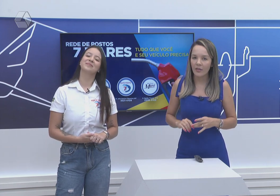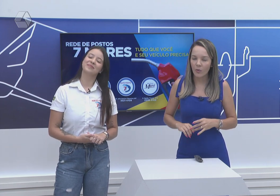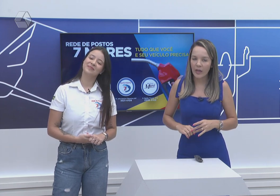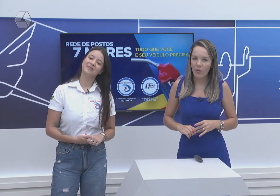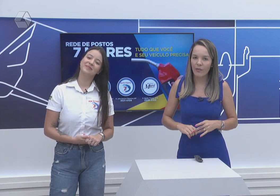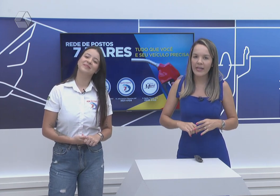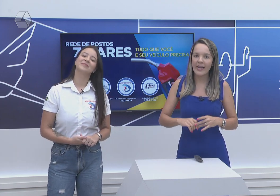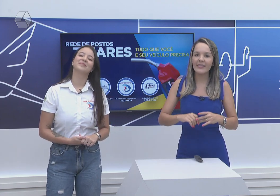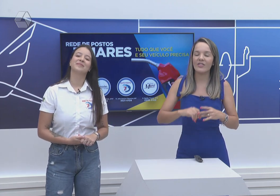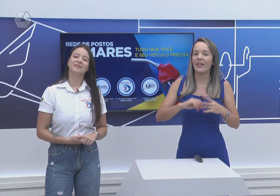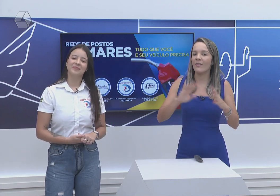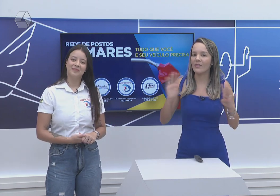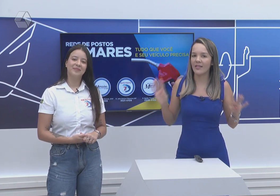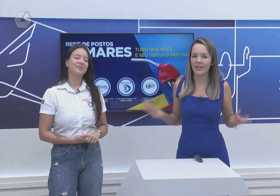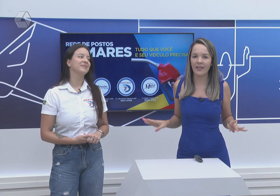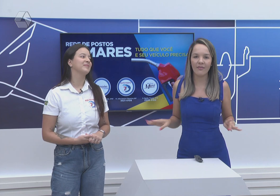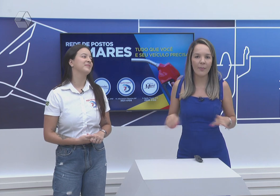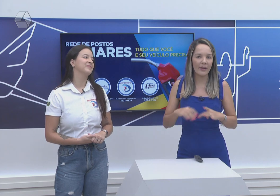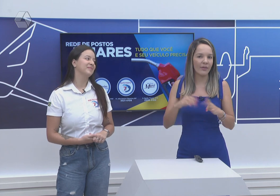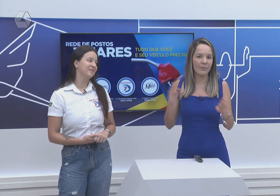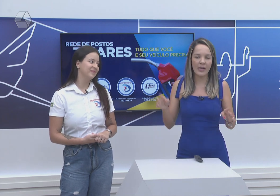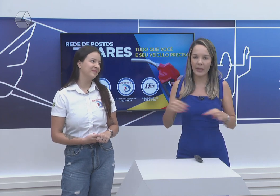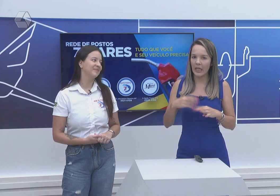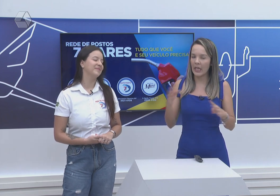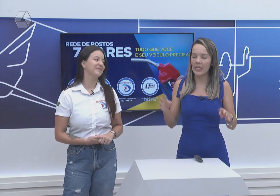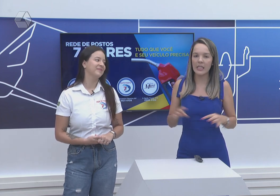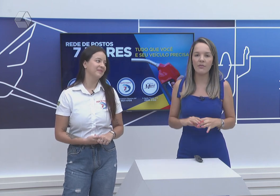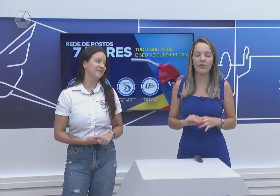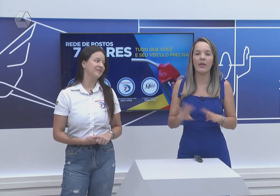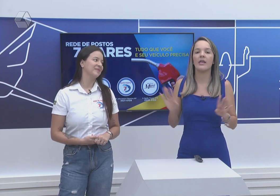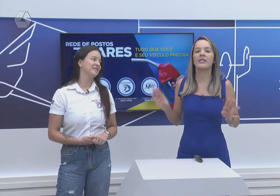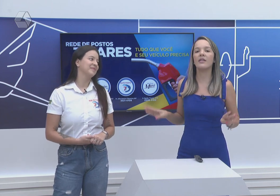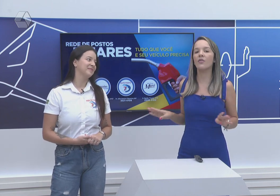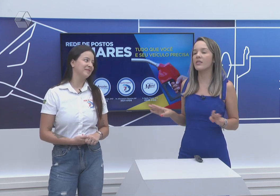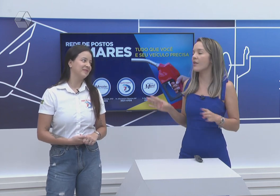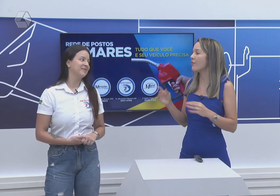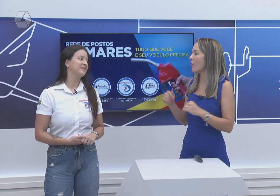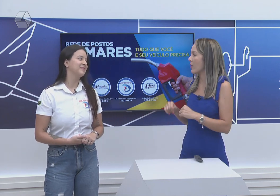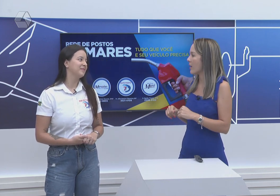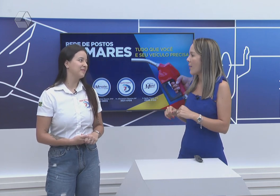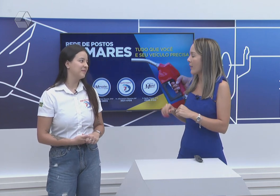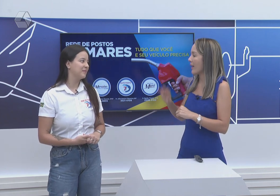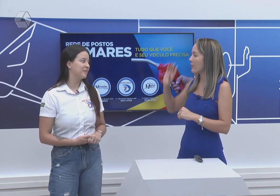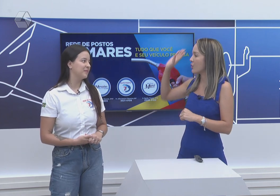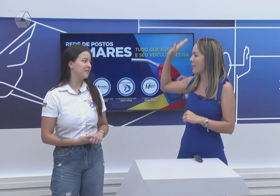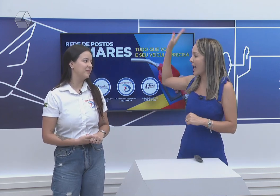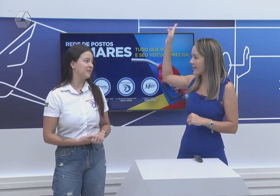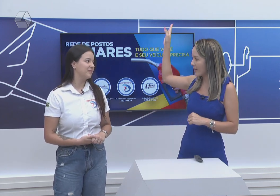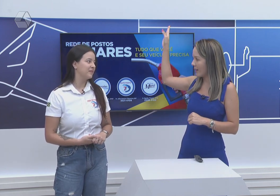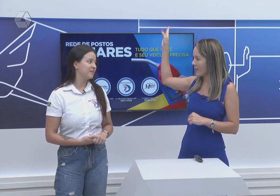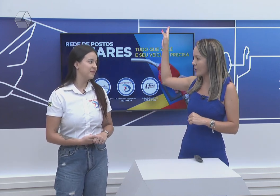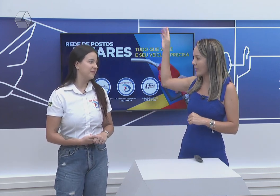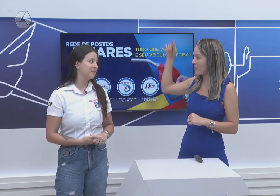passa na conveniência, já leva o que você tem que levar pra família, pra criança, enfim. Se você for para o lado de